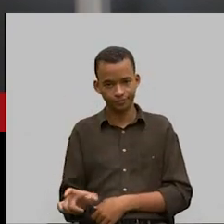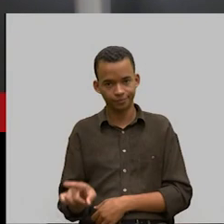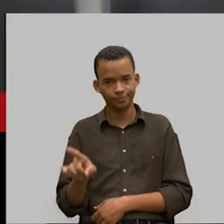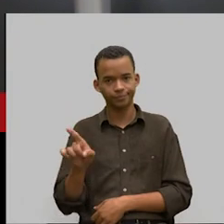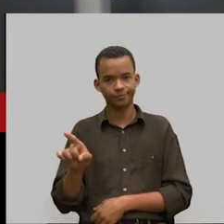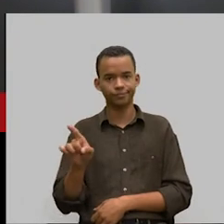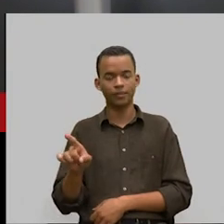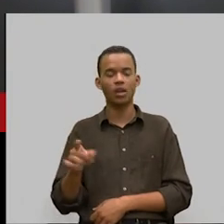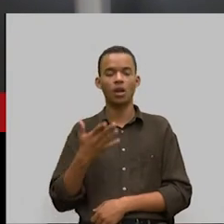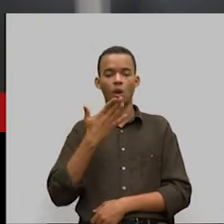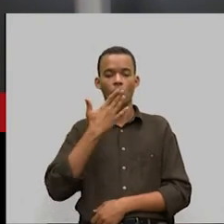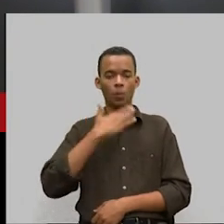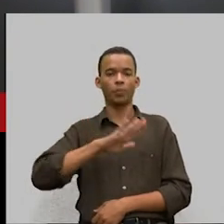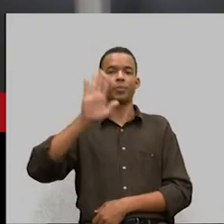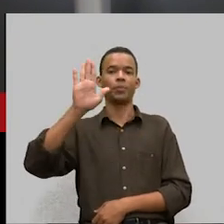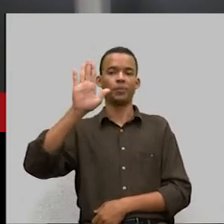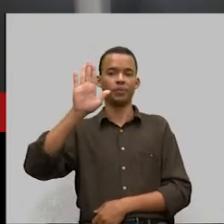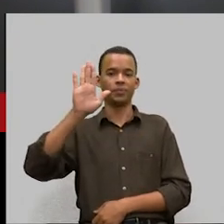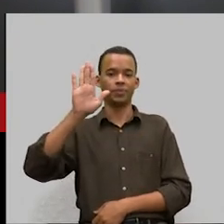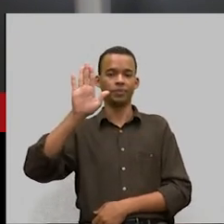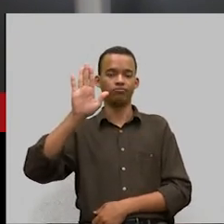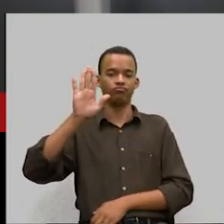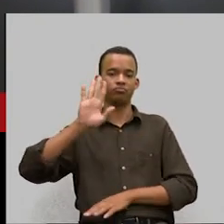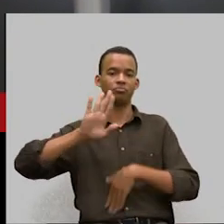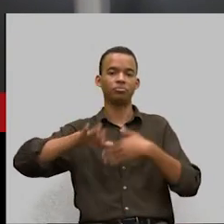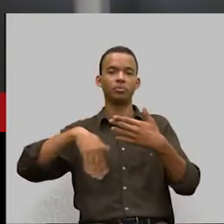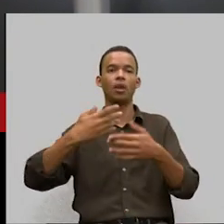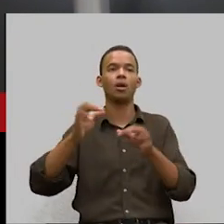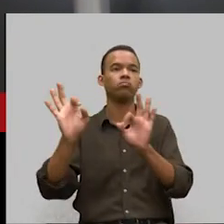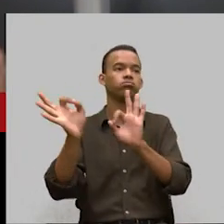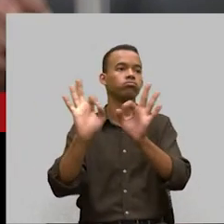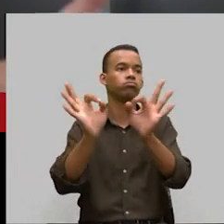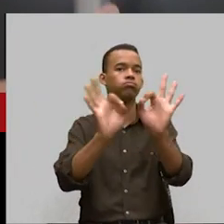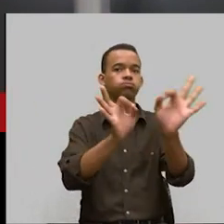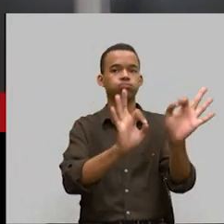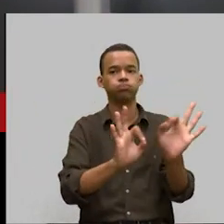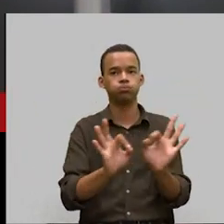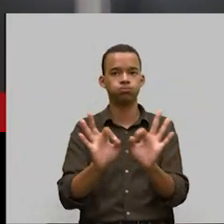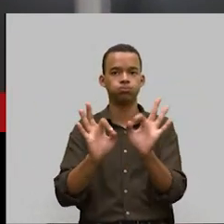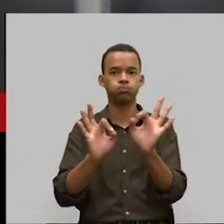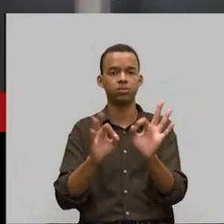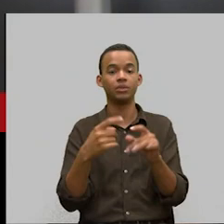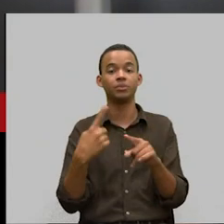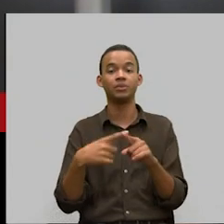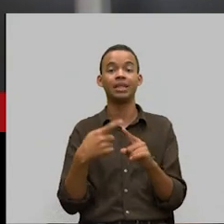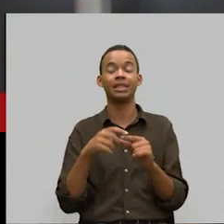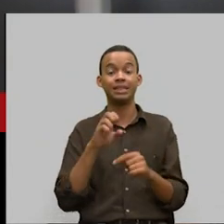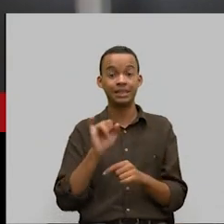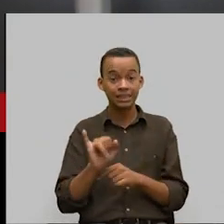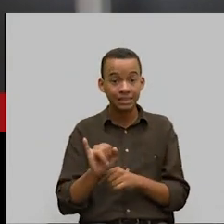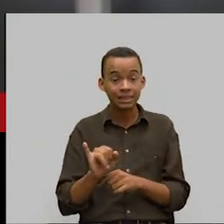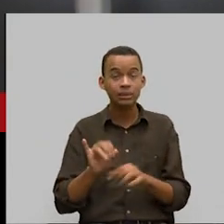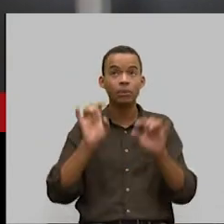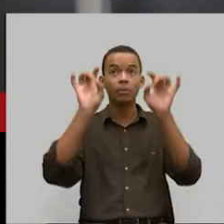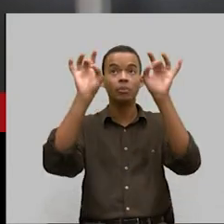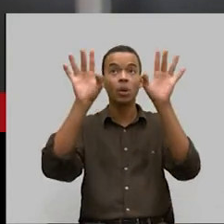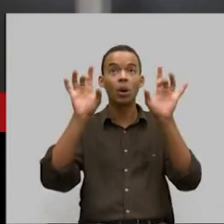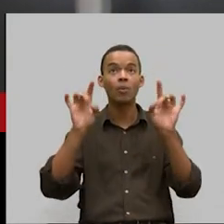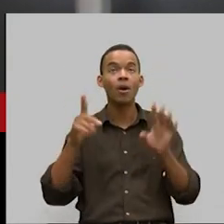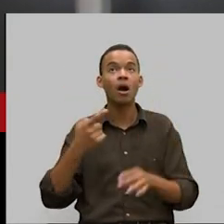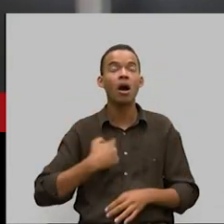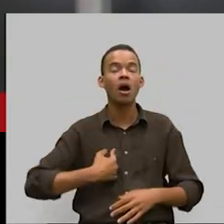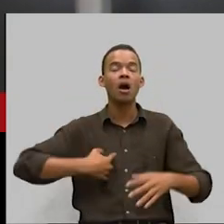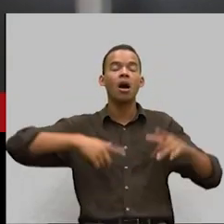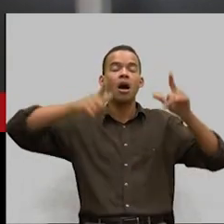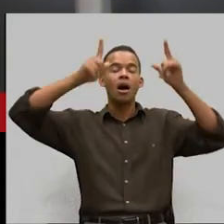do que ele prometeu eu eu eu prometo para vocês que ele tava no céu nesse momento colocou todos os